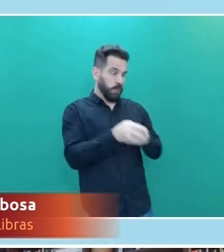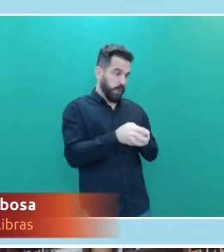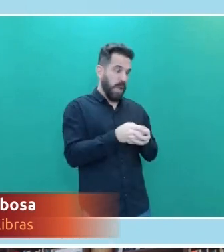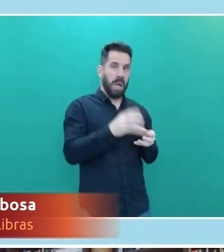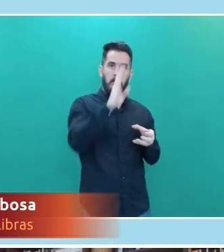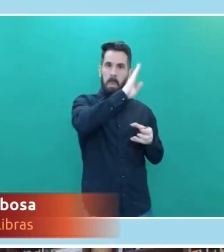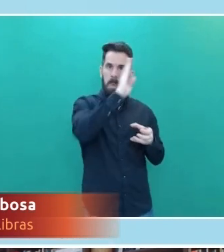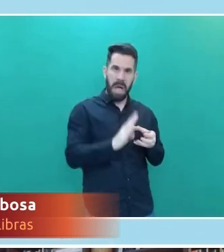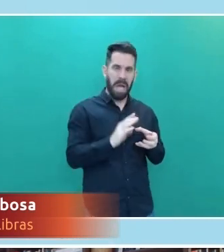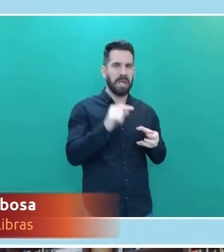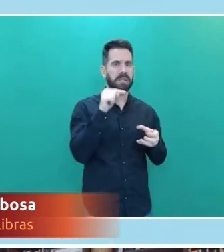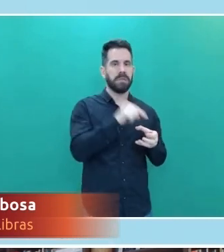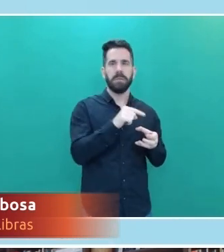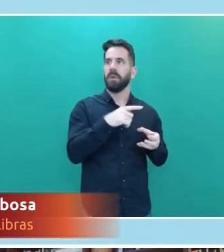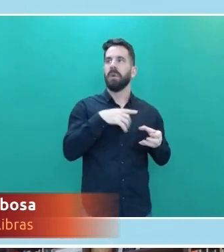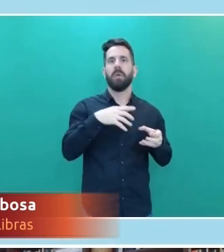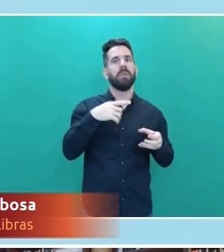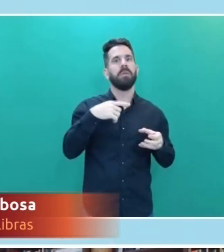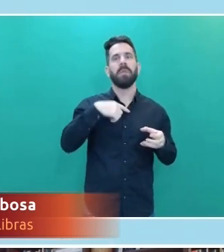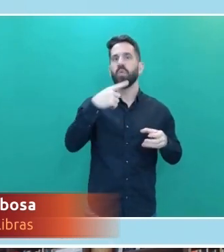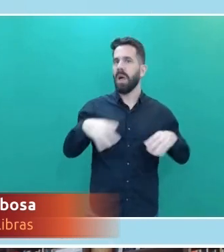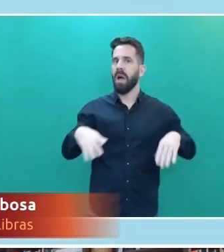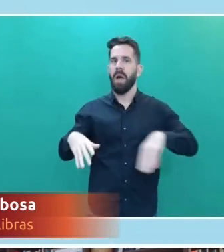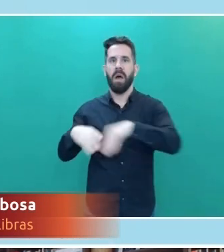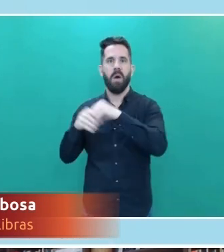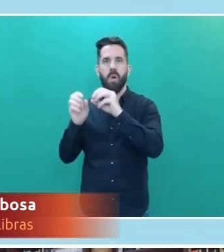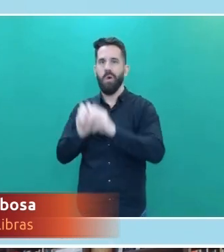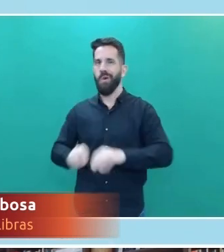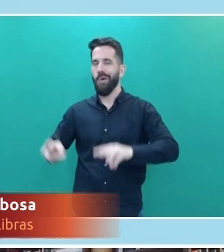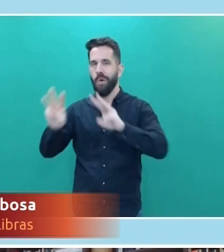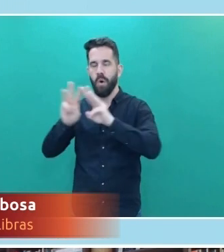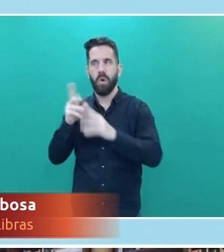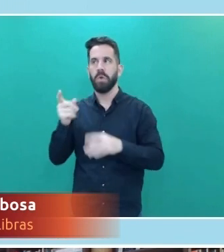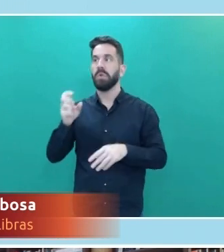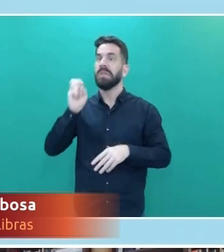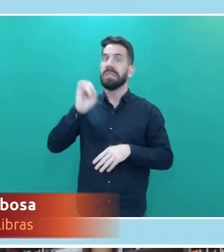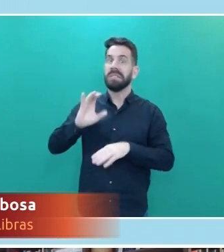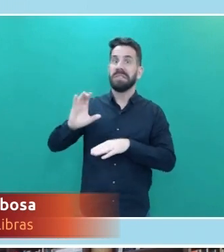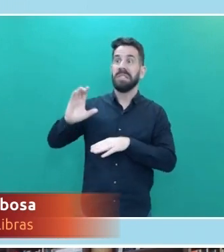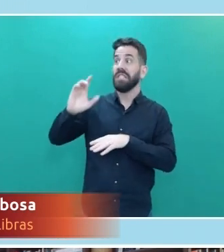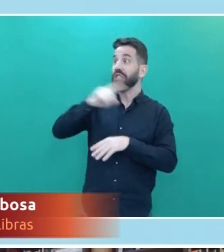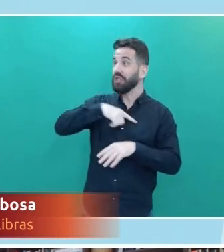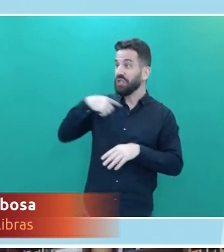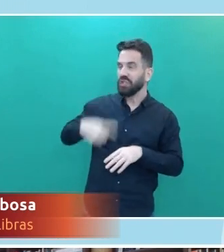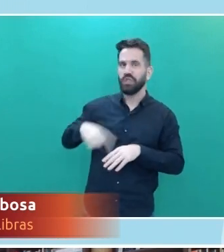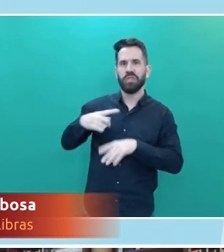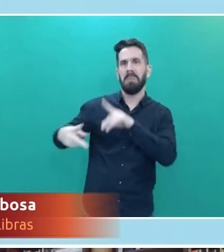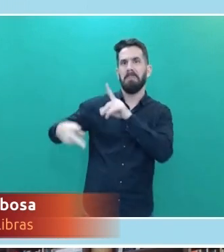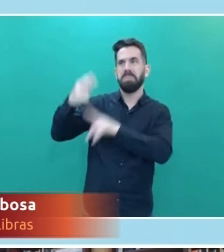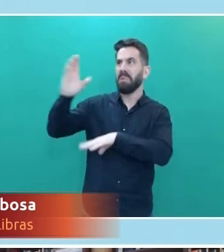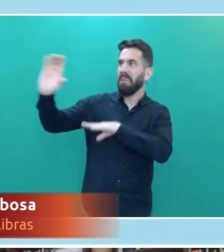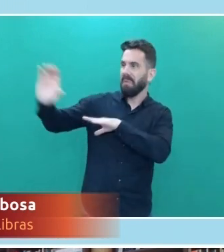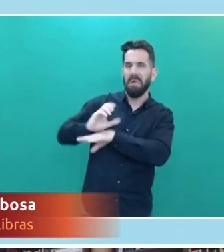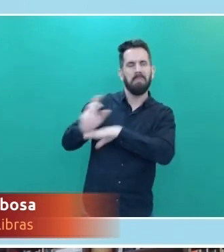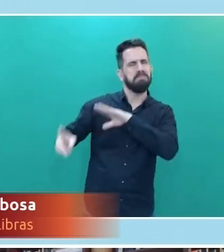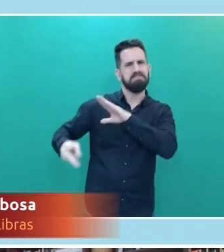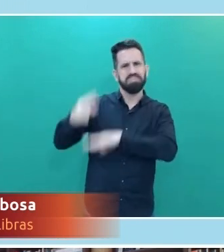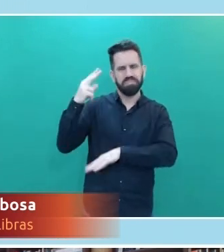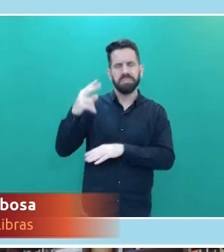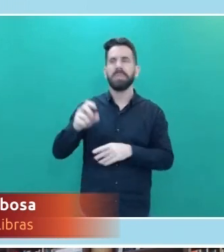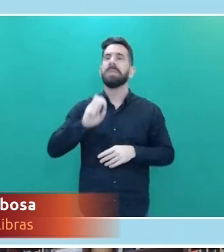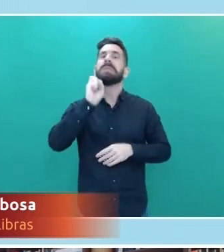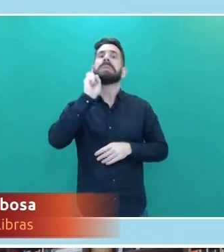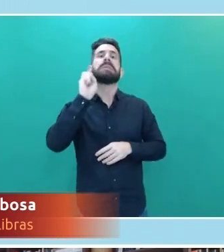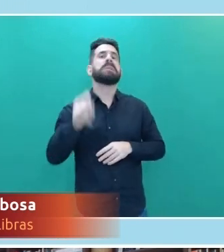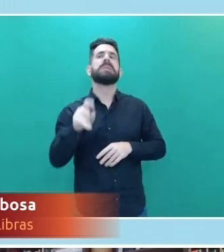Conselho de Segurança da ONU, se a China diminuísse investimento, se algum país convocasse embaixador